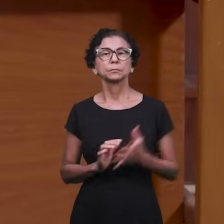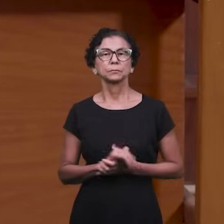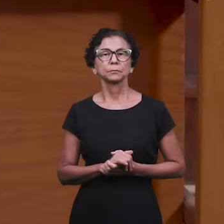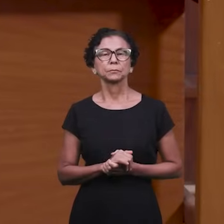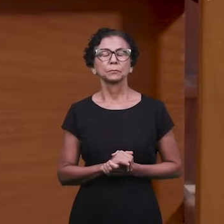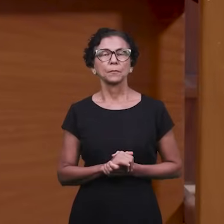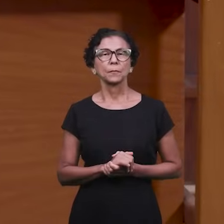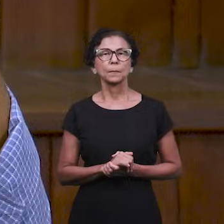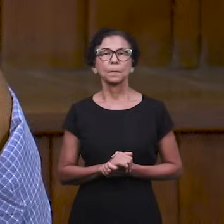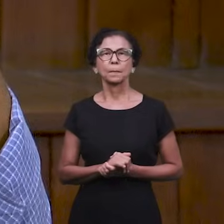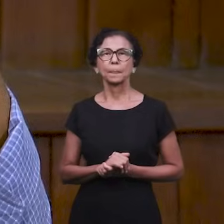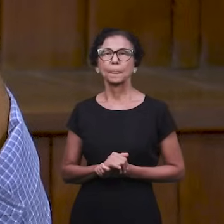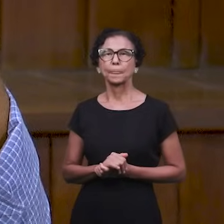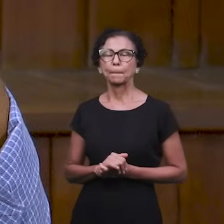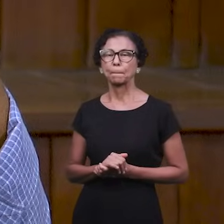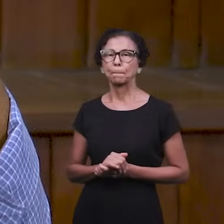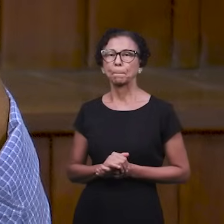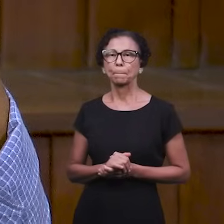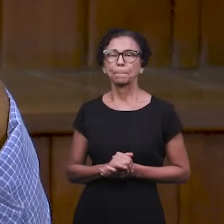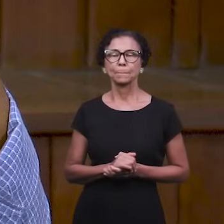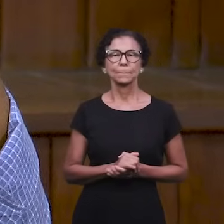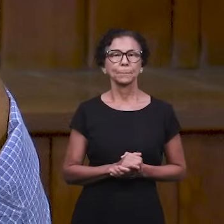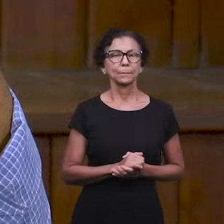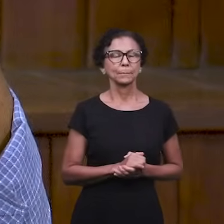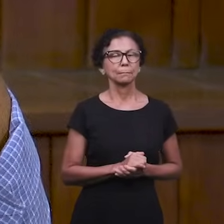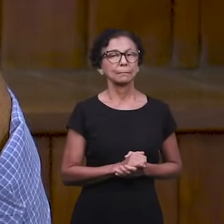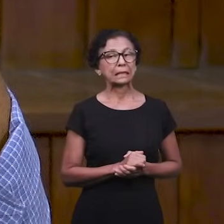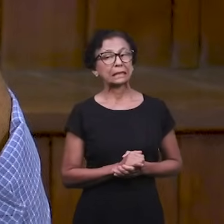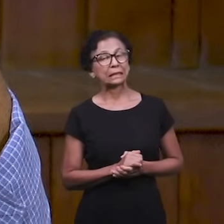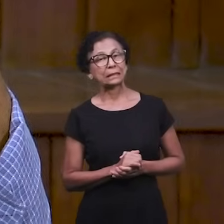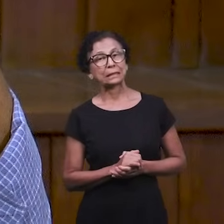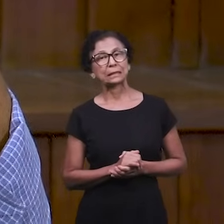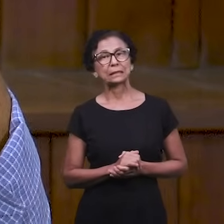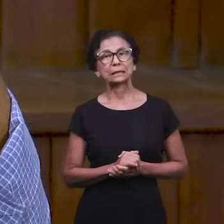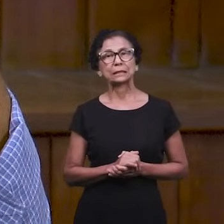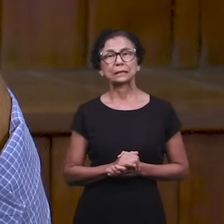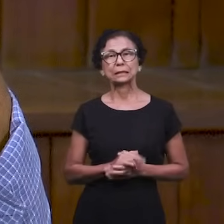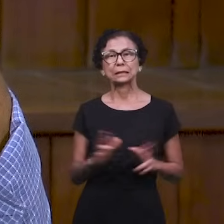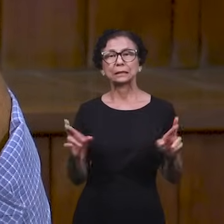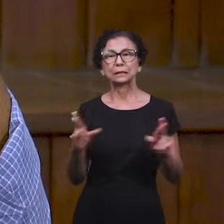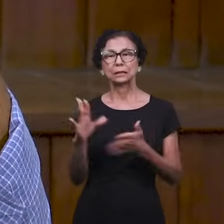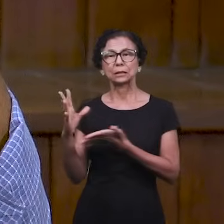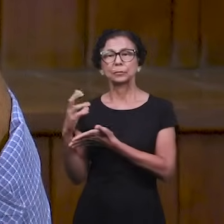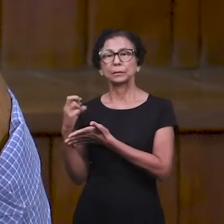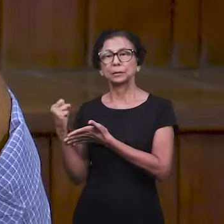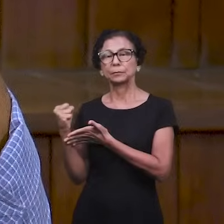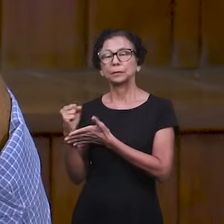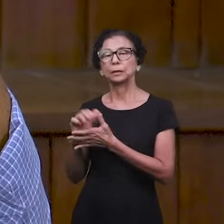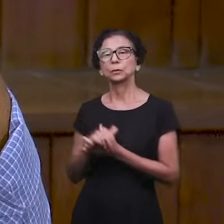Bom, aqui nós vamos, o versículo que fala que sobre a questão do arrebatamento,